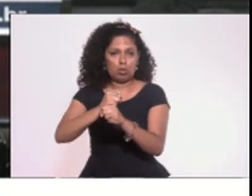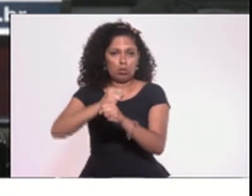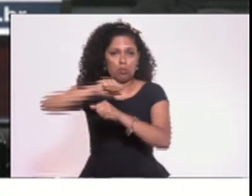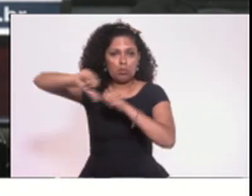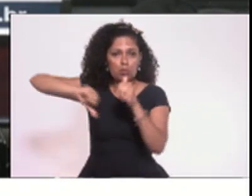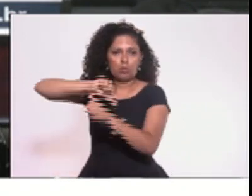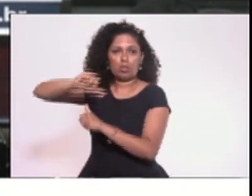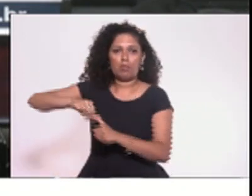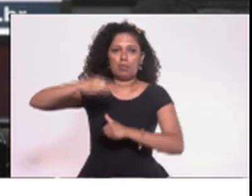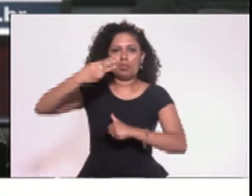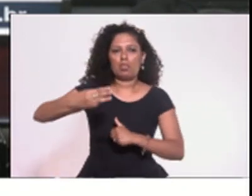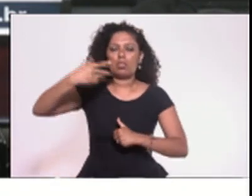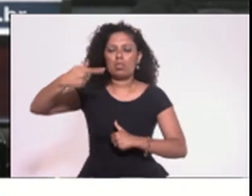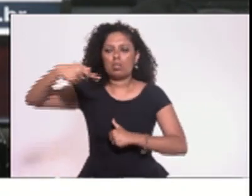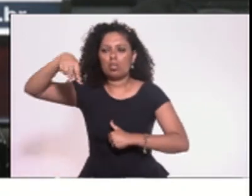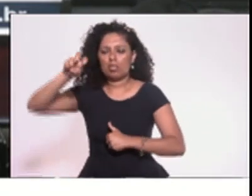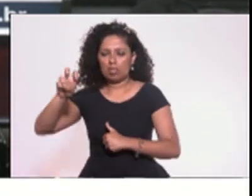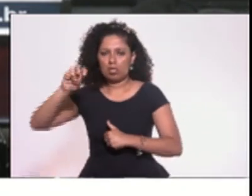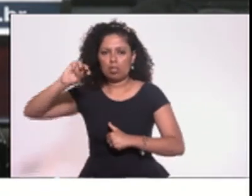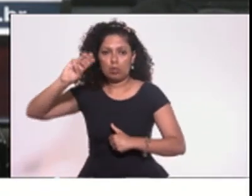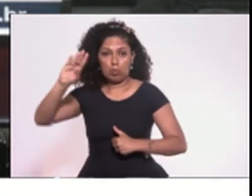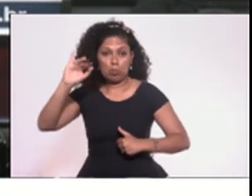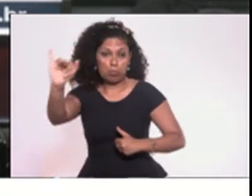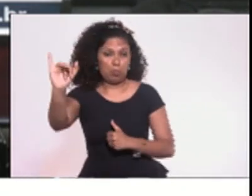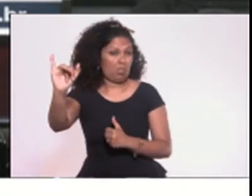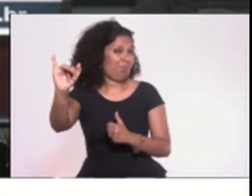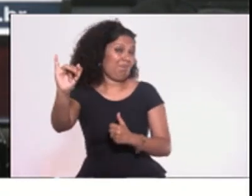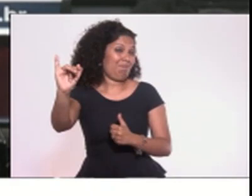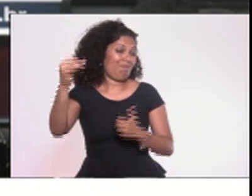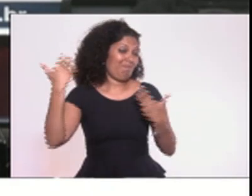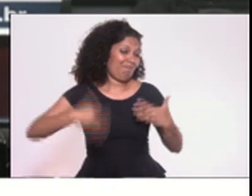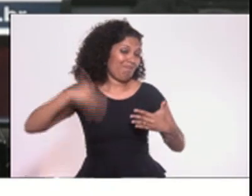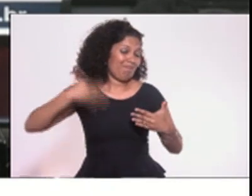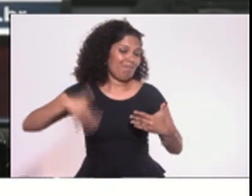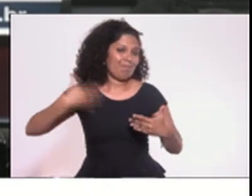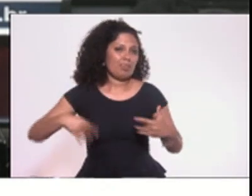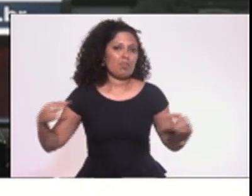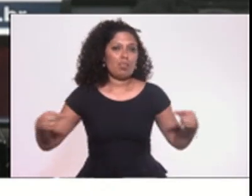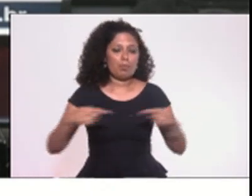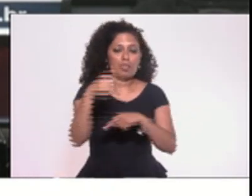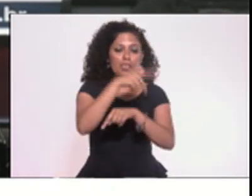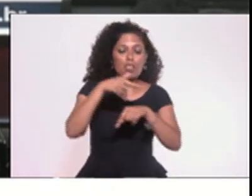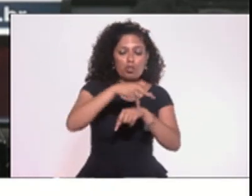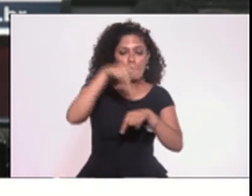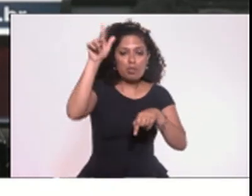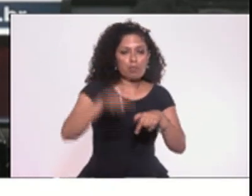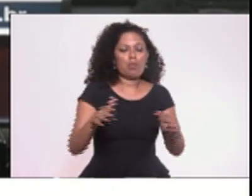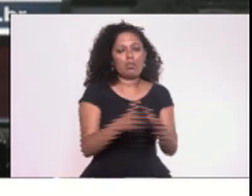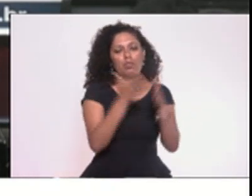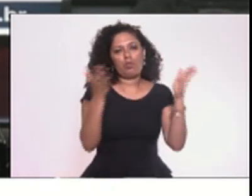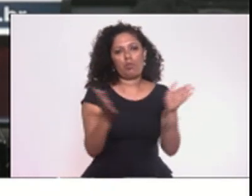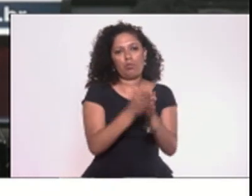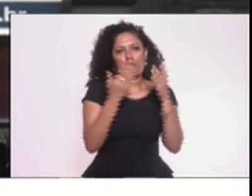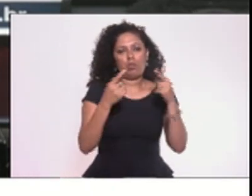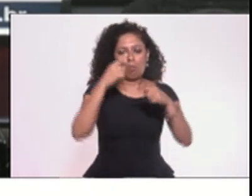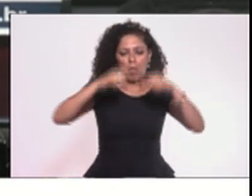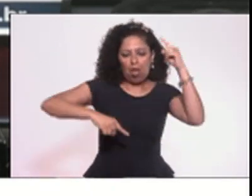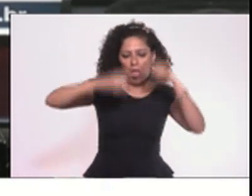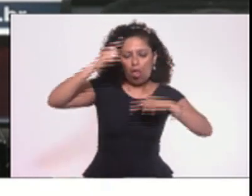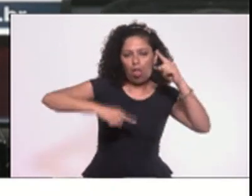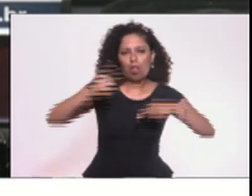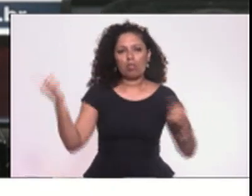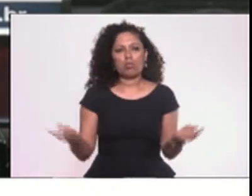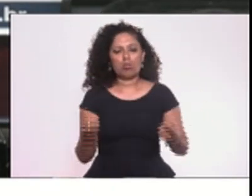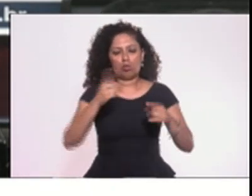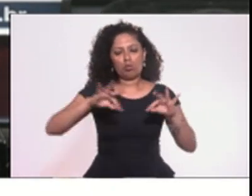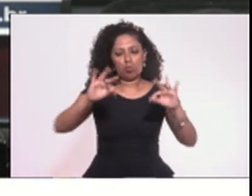para 375 bilhões. Ou seja, vai afetar expressivamente os países mais pobres. E os resíduos sólidos, além de